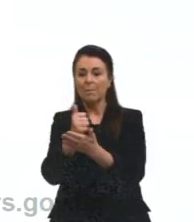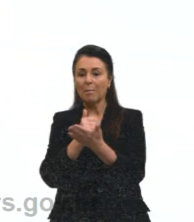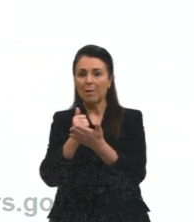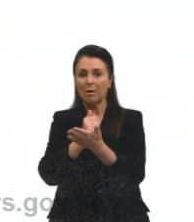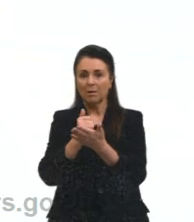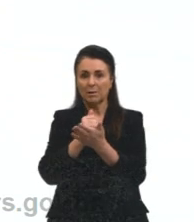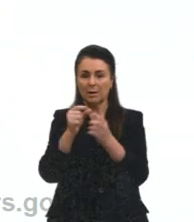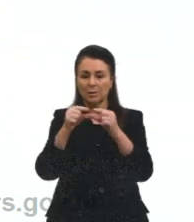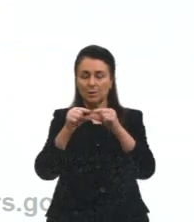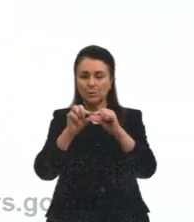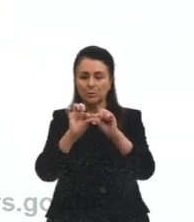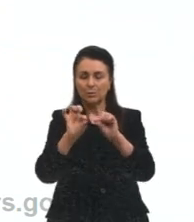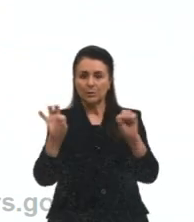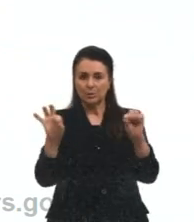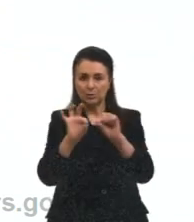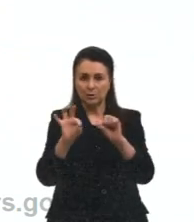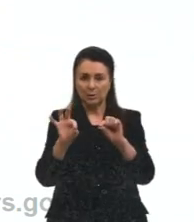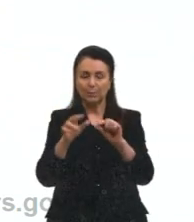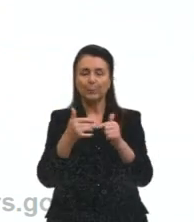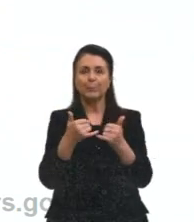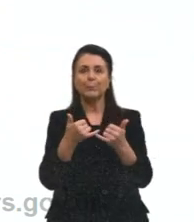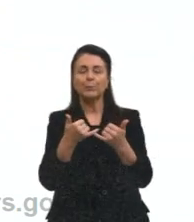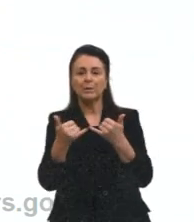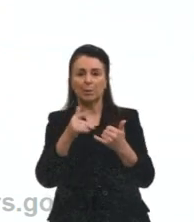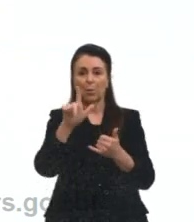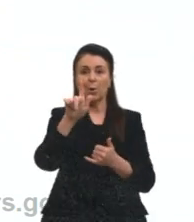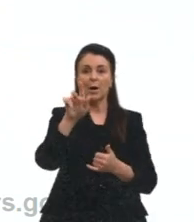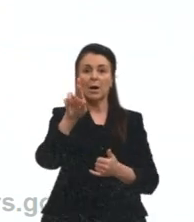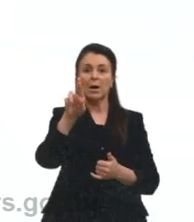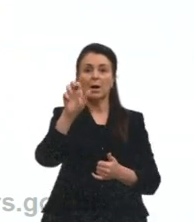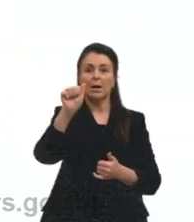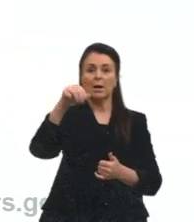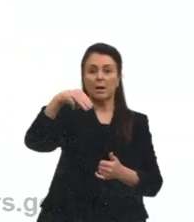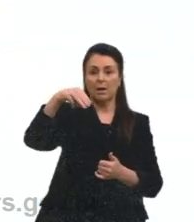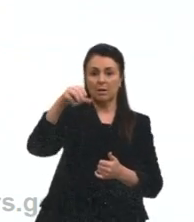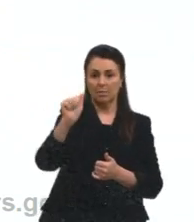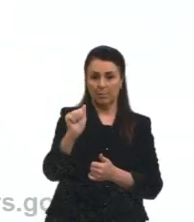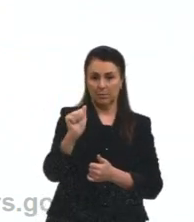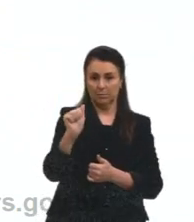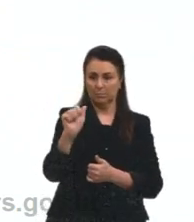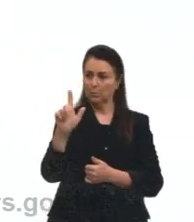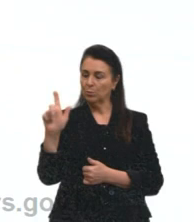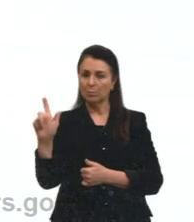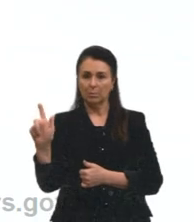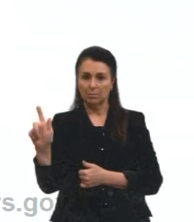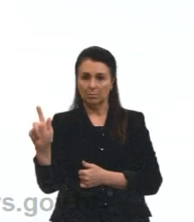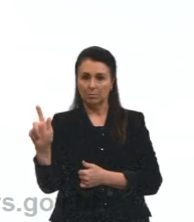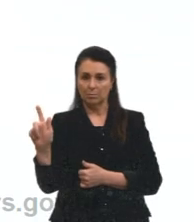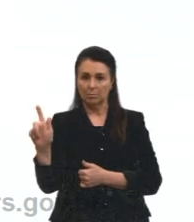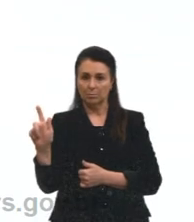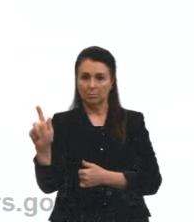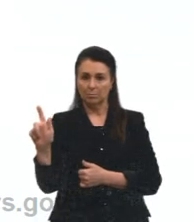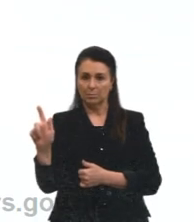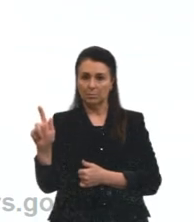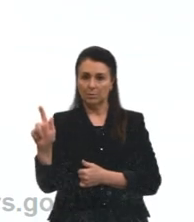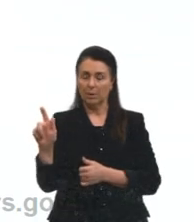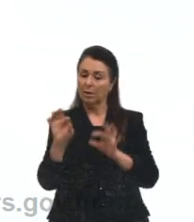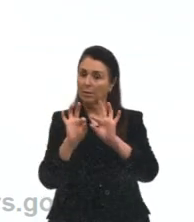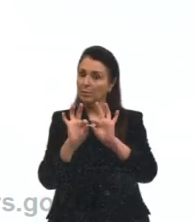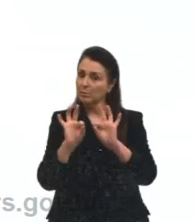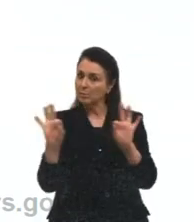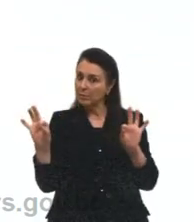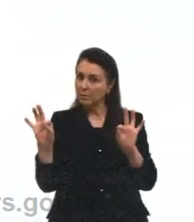exemplo a gente sabe que a grama é uma unidade de medida tá um a gente